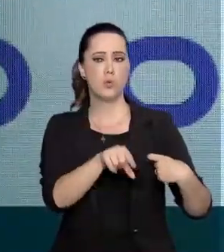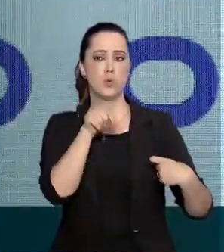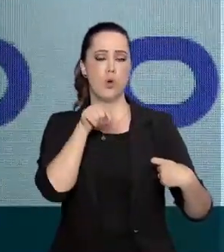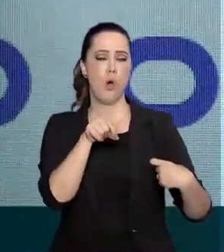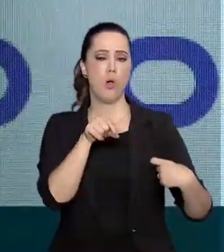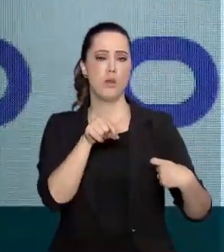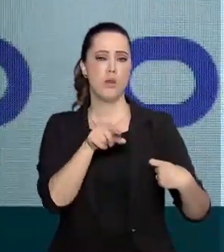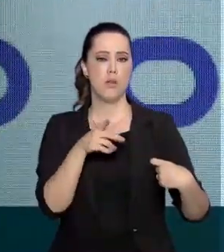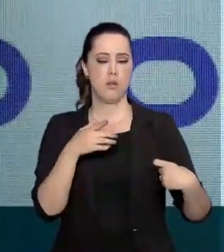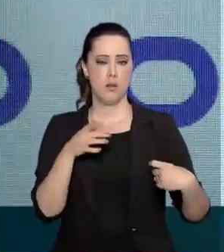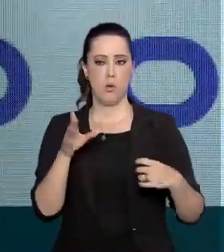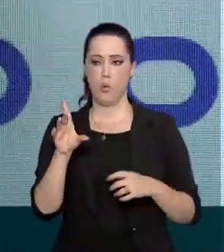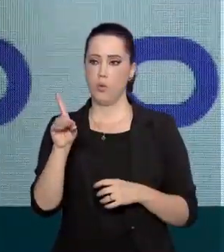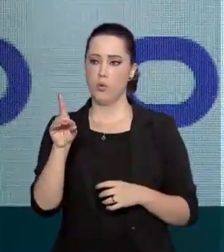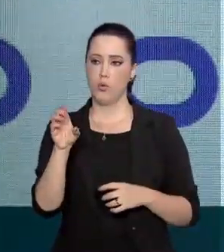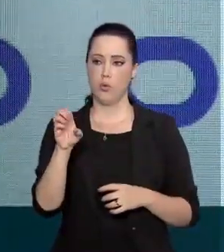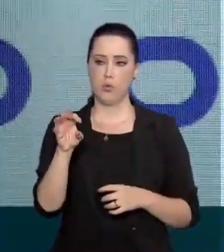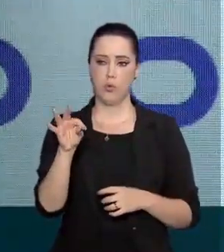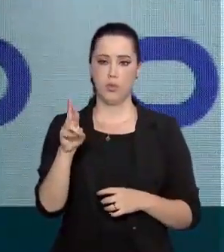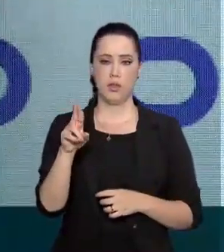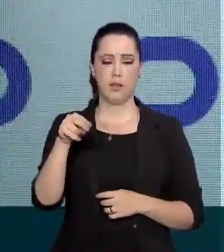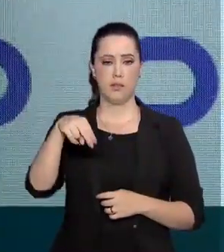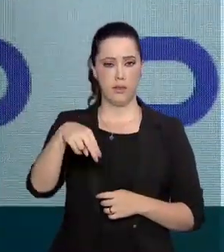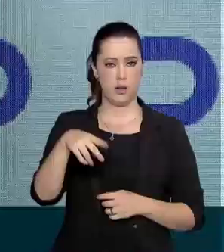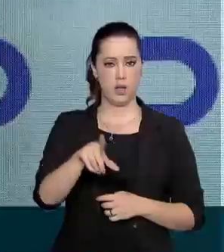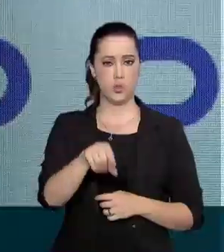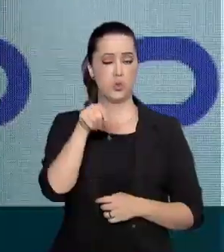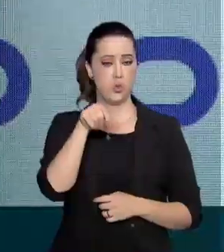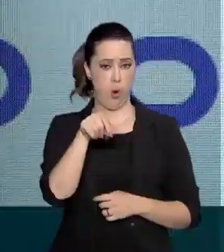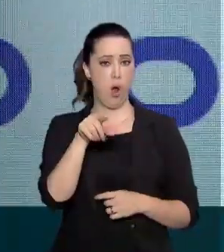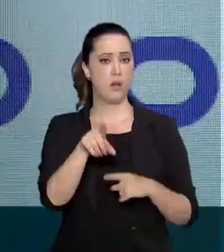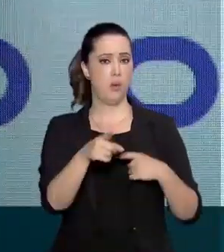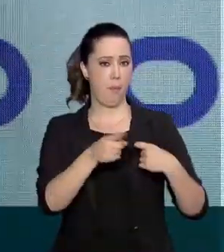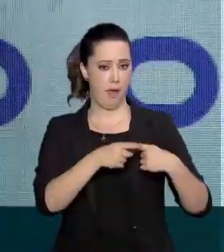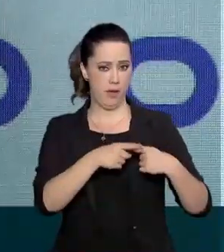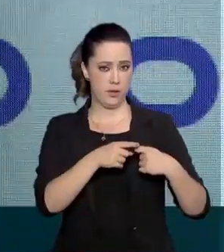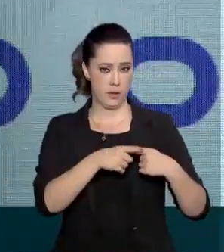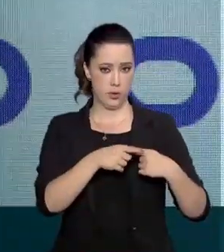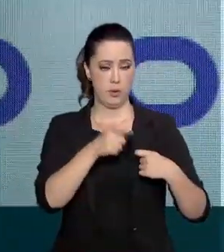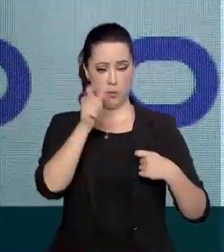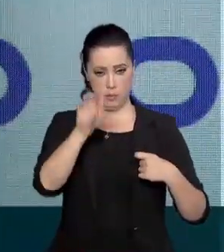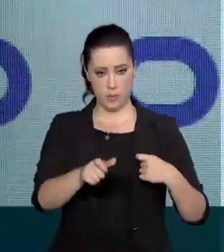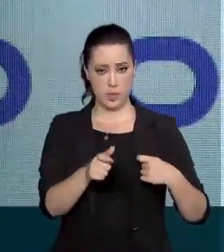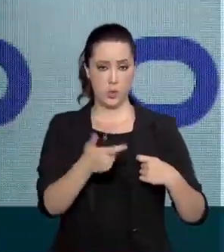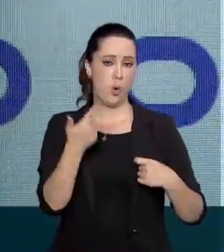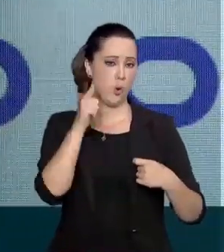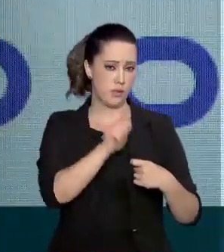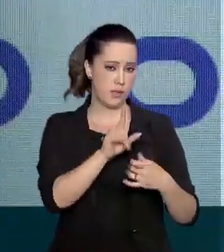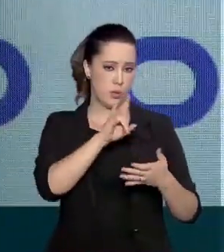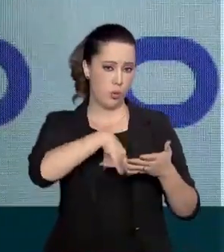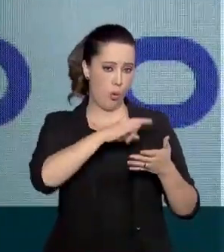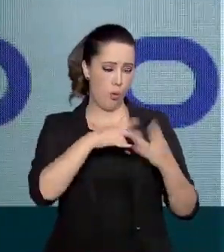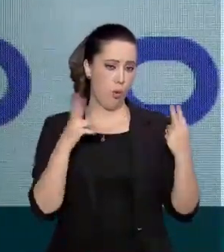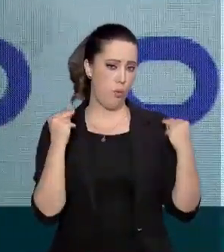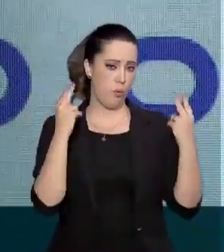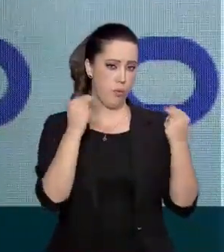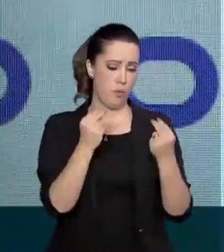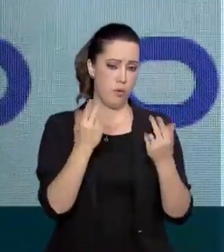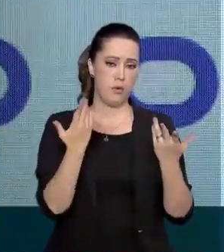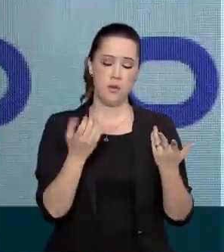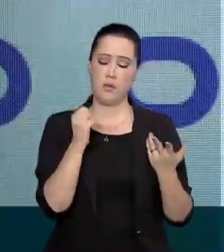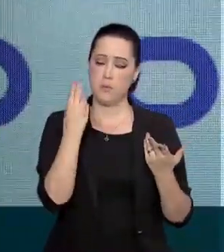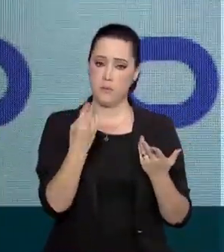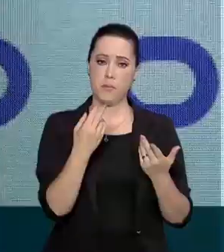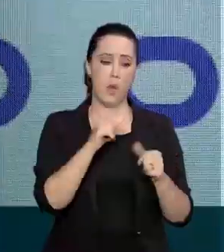de saúde, para a pessoa renovar ou tirar a carteira, muda. O médico pode ser o teu